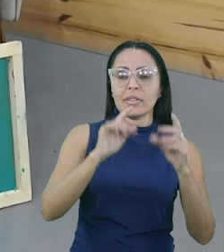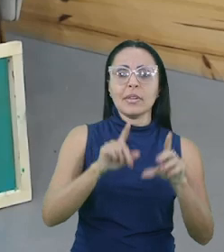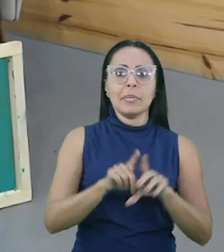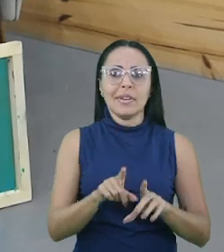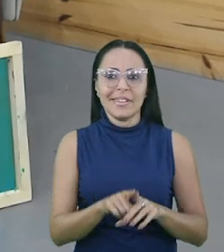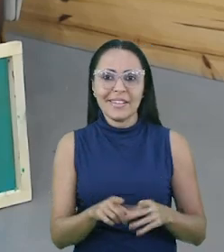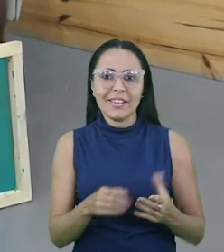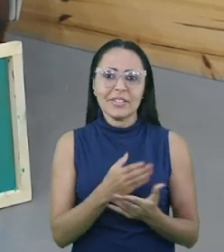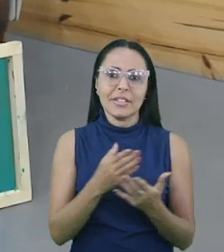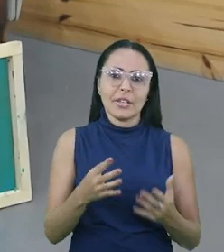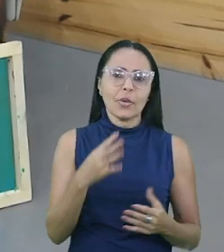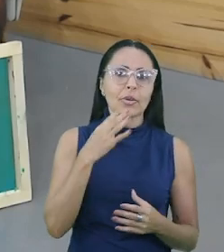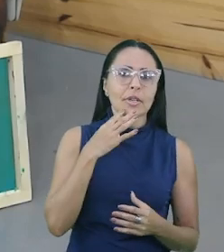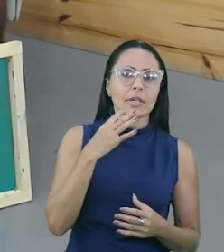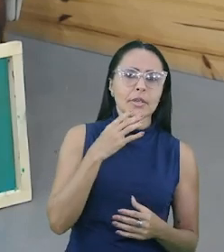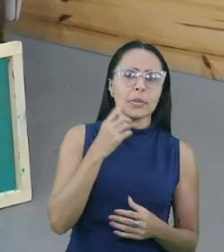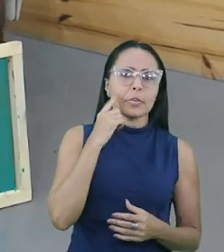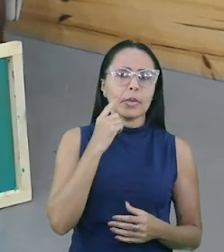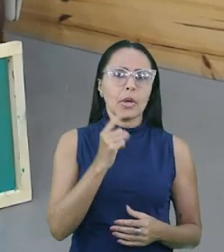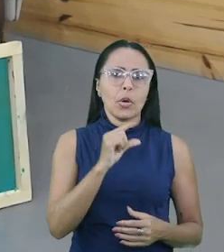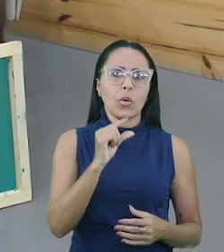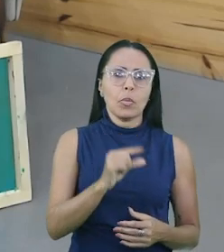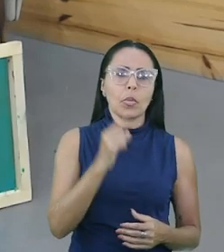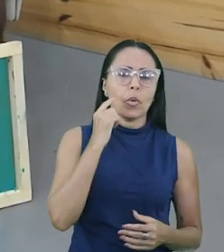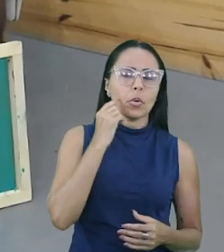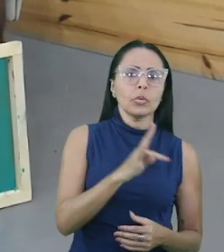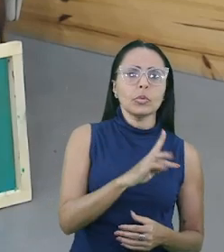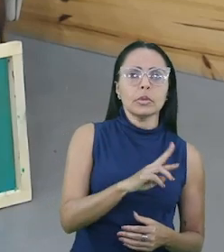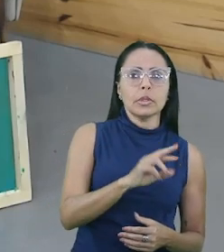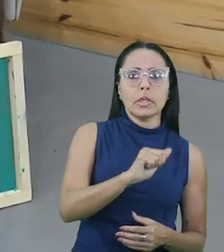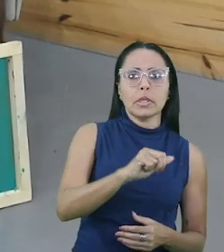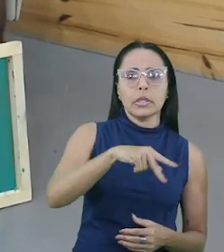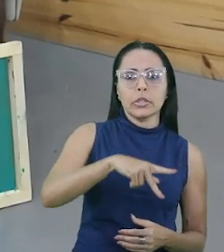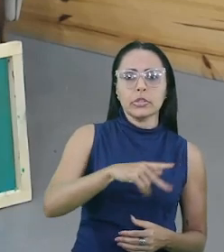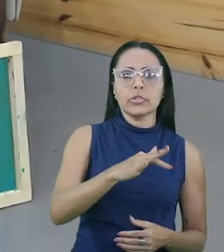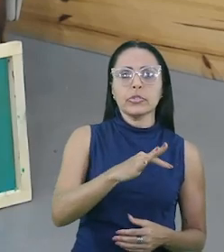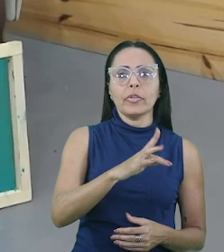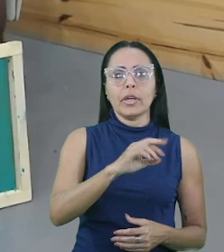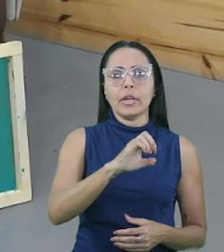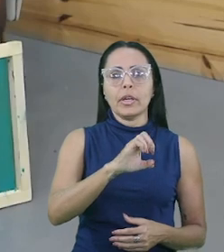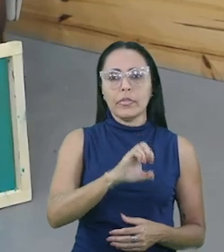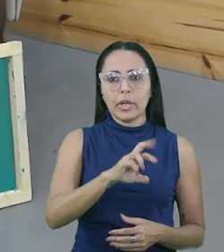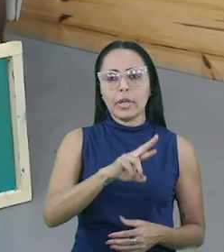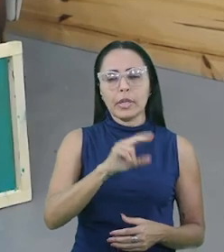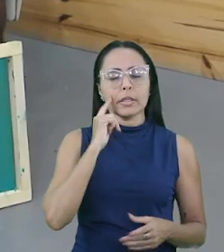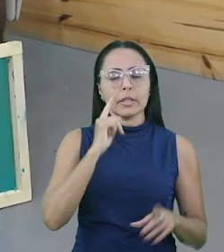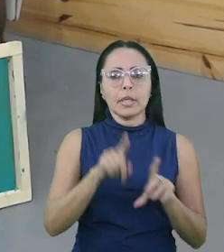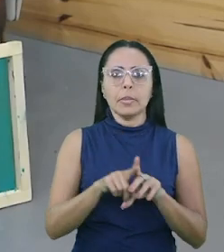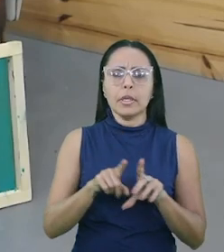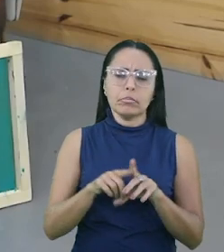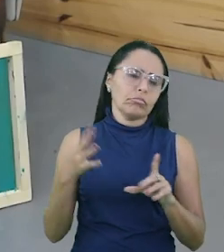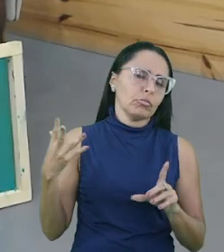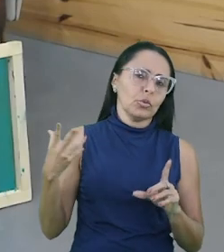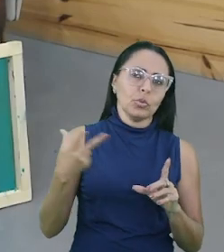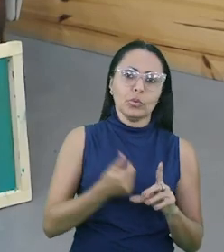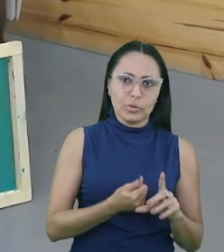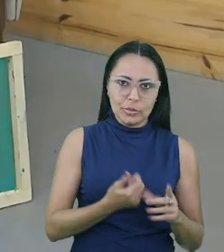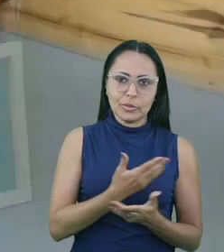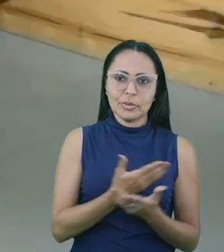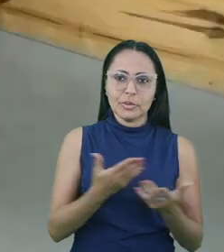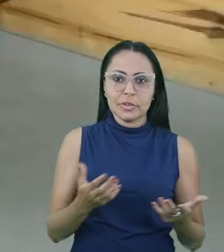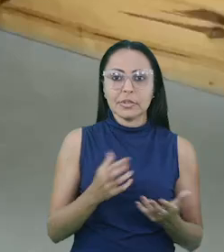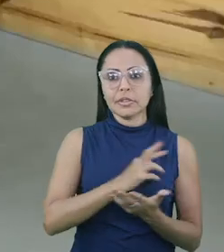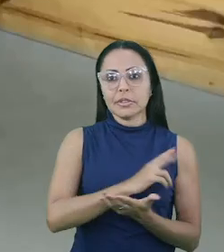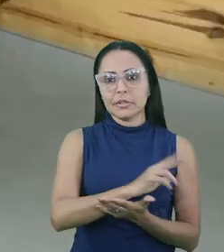Então a gente conhece um pouco do transfer, sublimação, offset, enfim, diversos